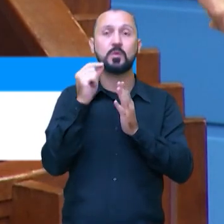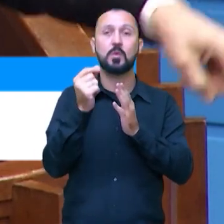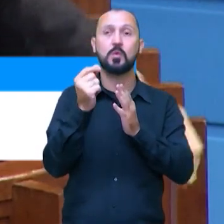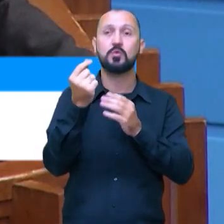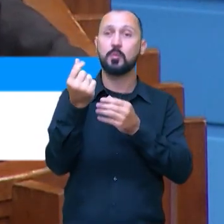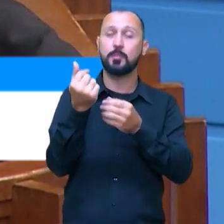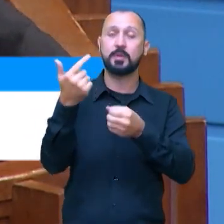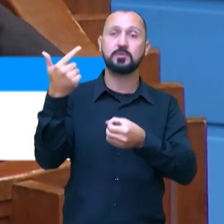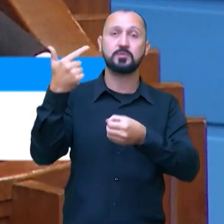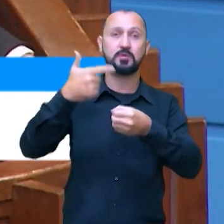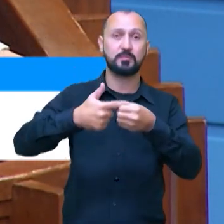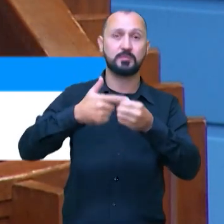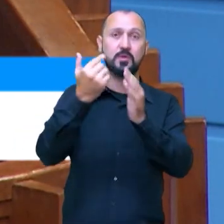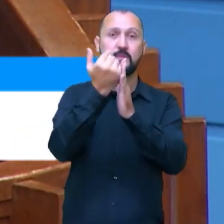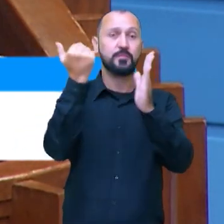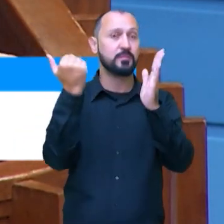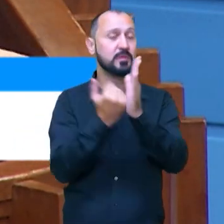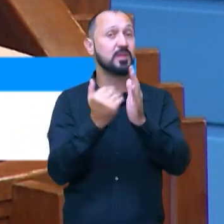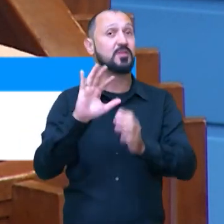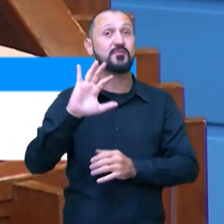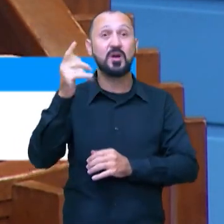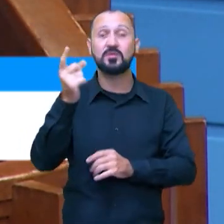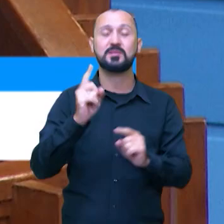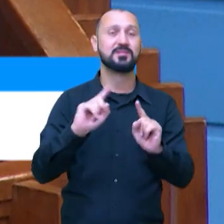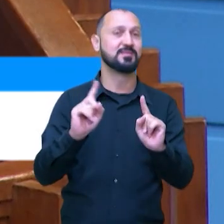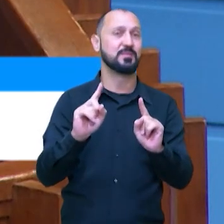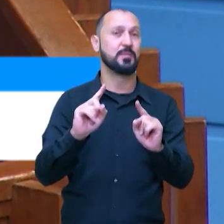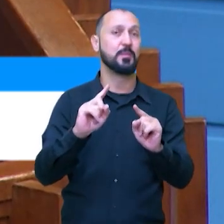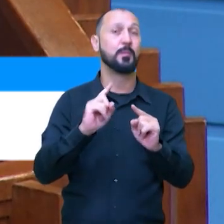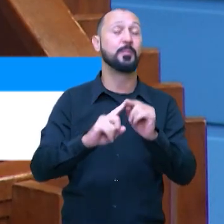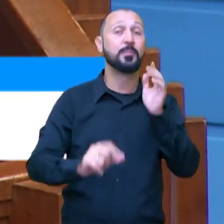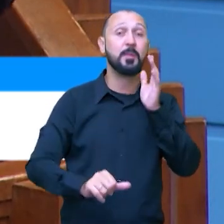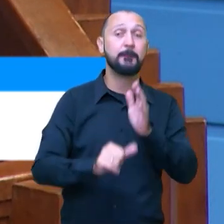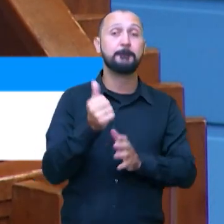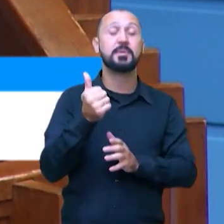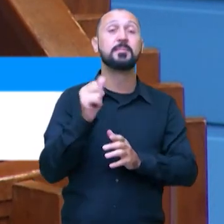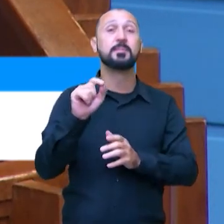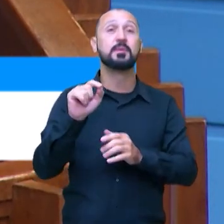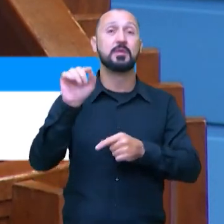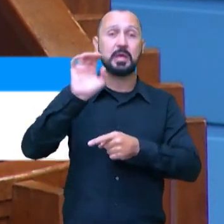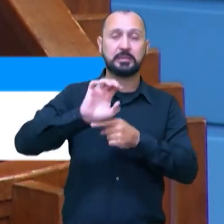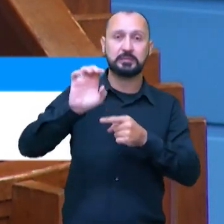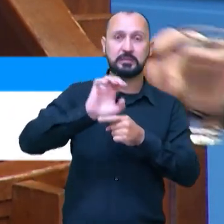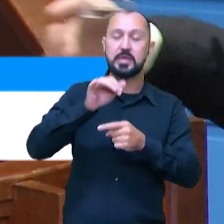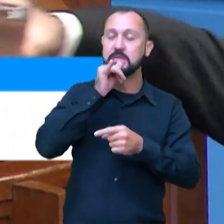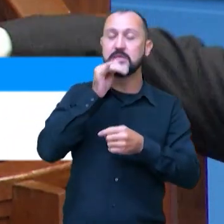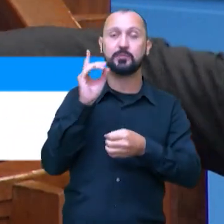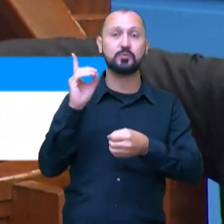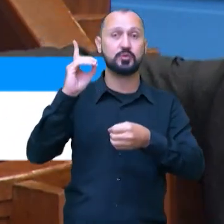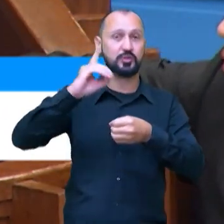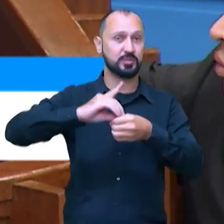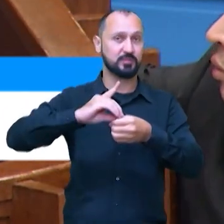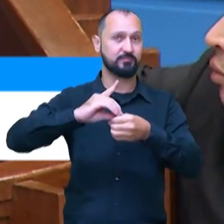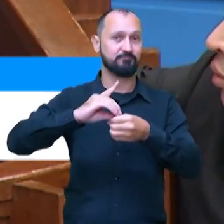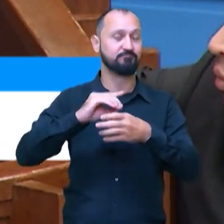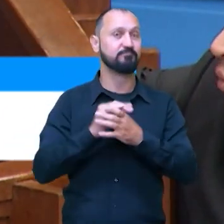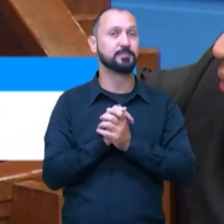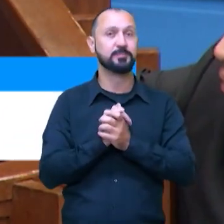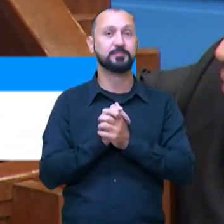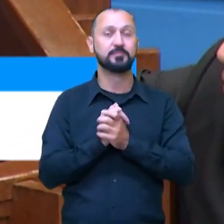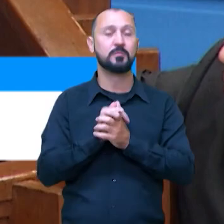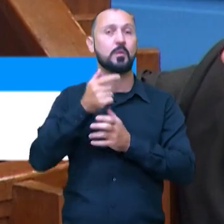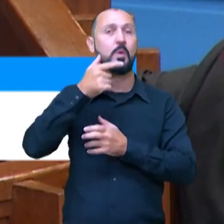vai baixar o preço do combustível. Não vai acontecer isso. Primeiro, aqui no estado, por exemplo, o diesel. O